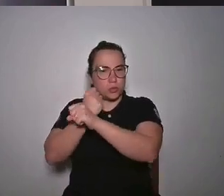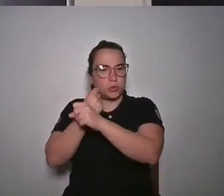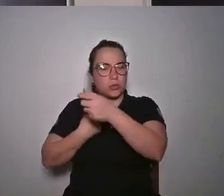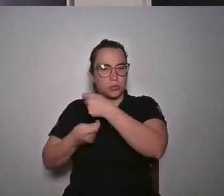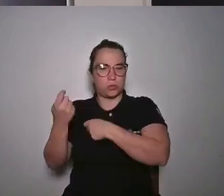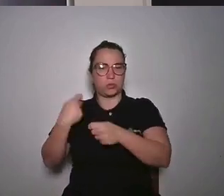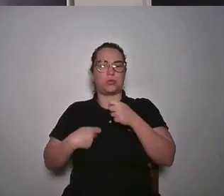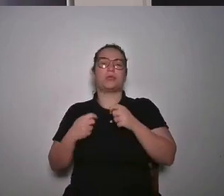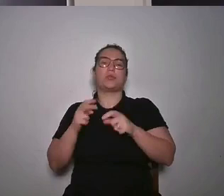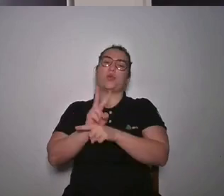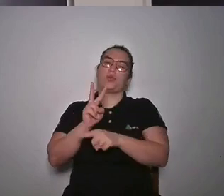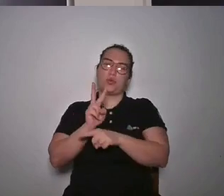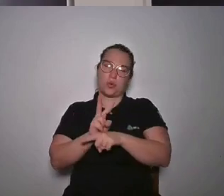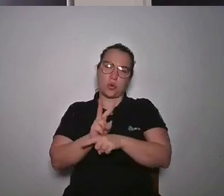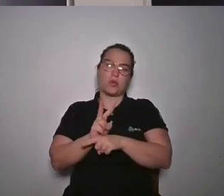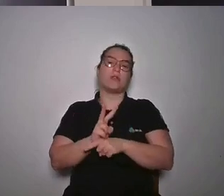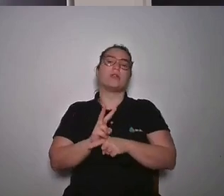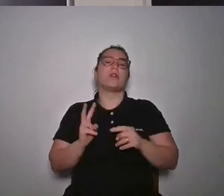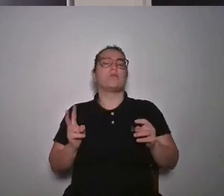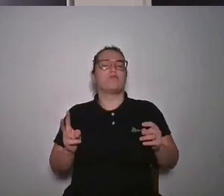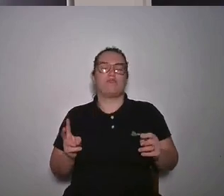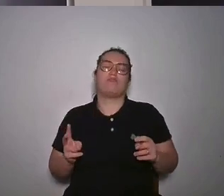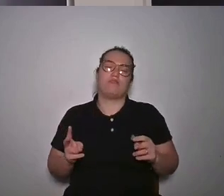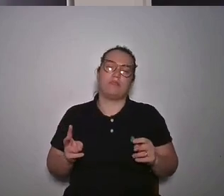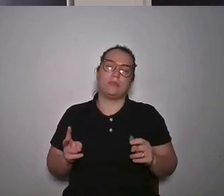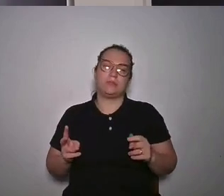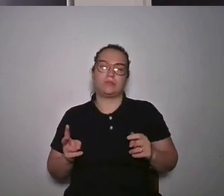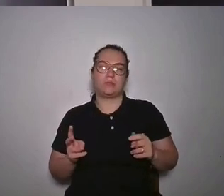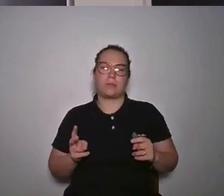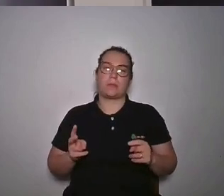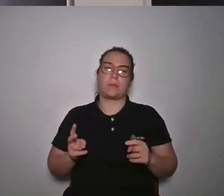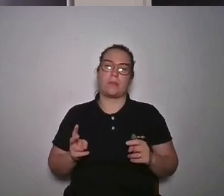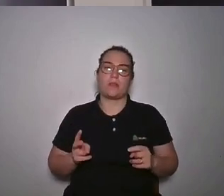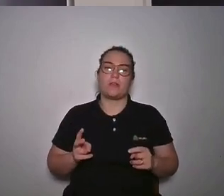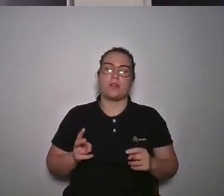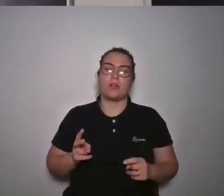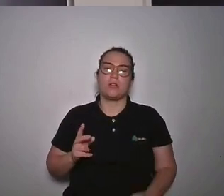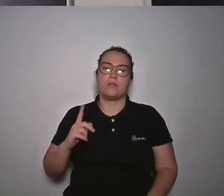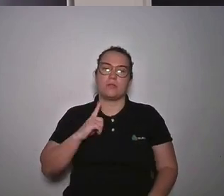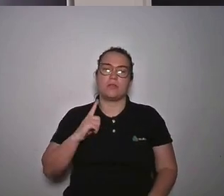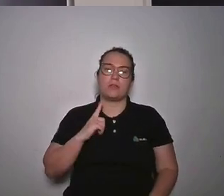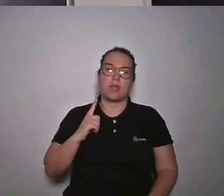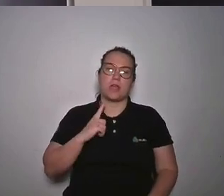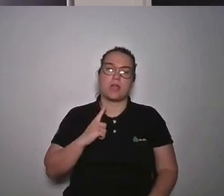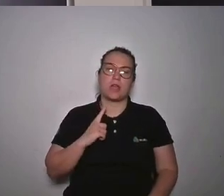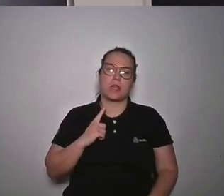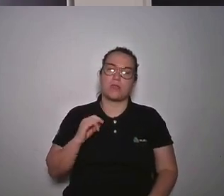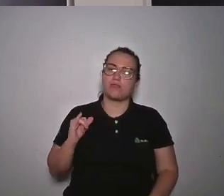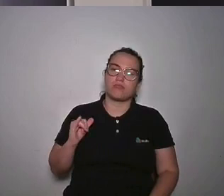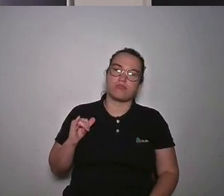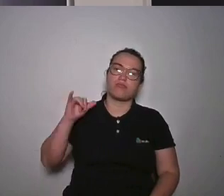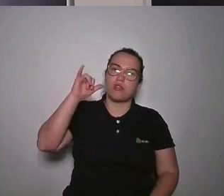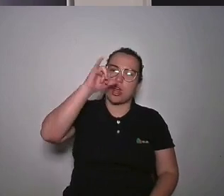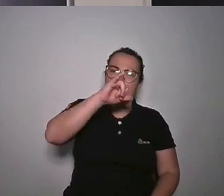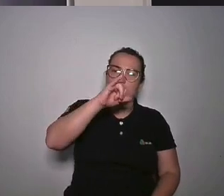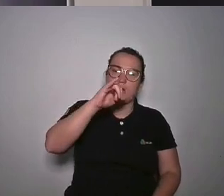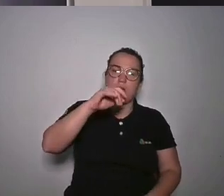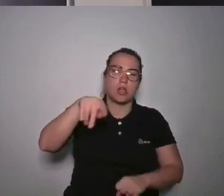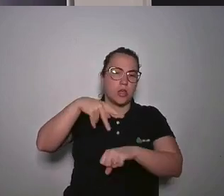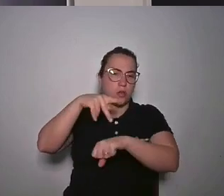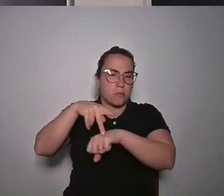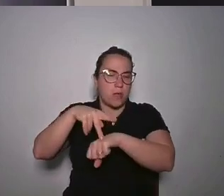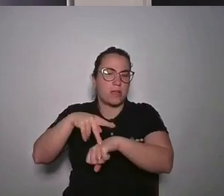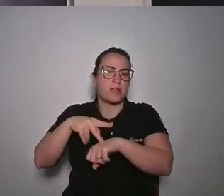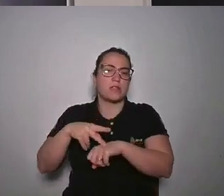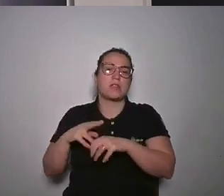e controle, que está incluso ali o Porto Internacional, o aeroporto, a rodoviária,